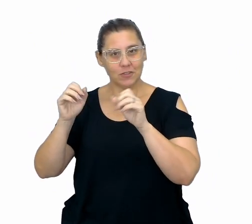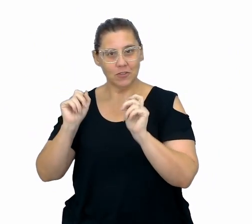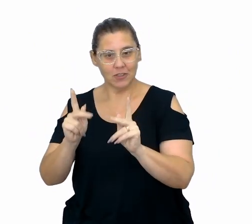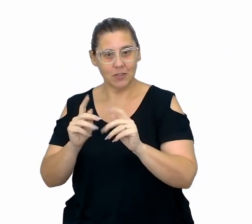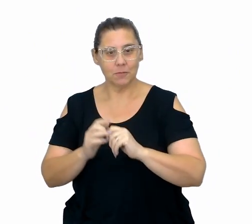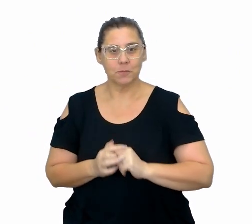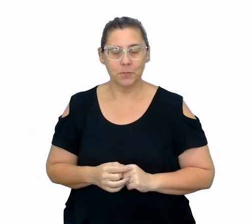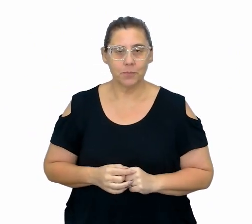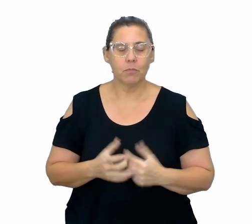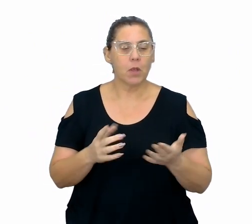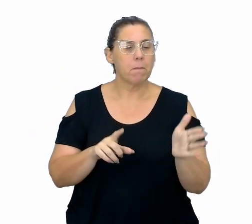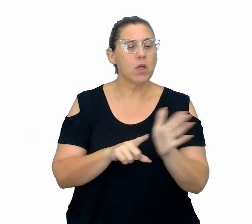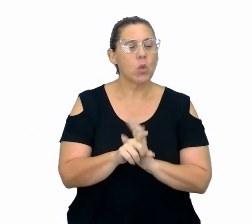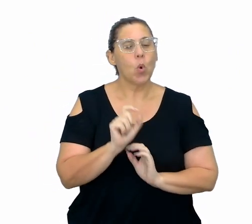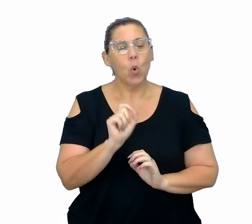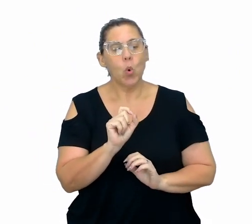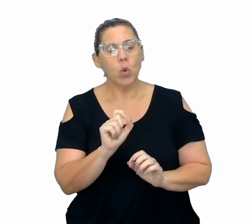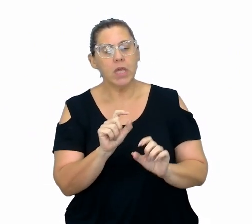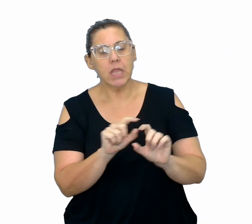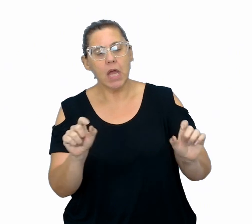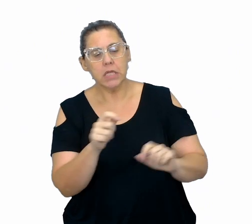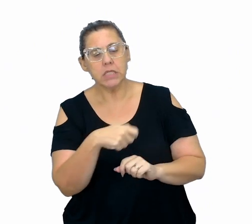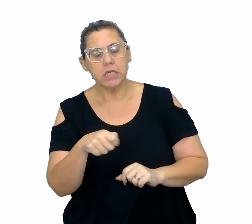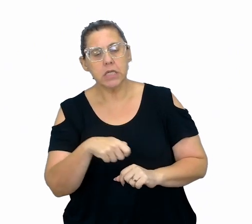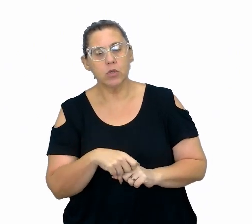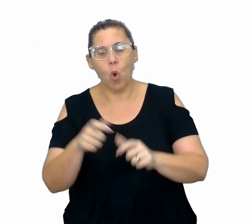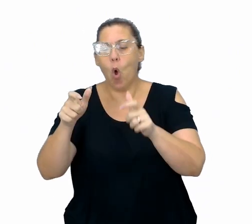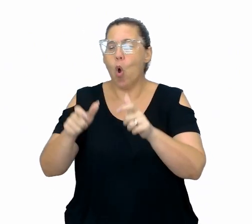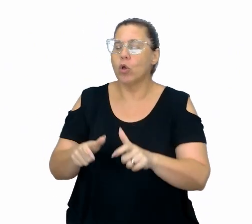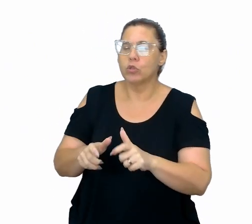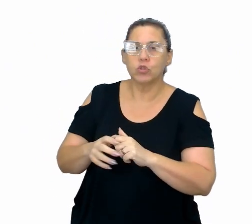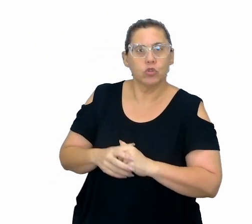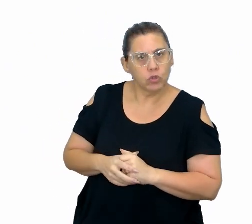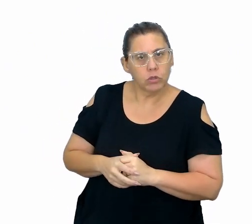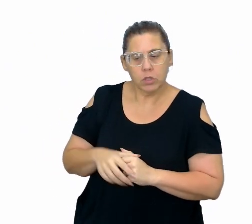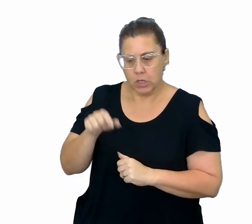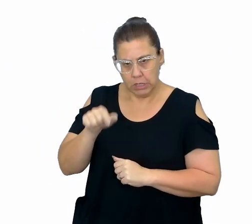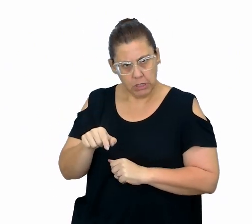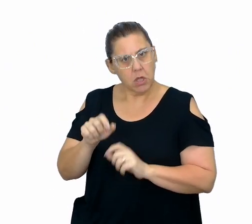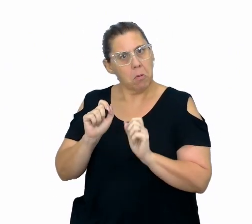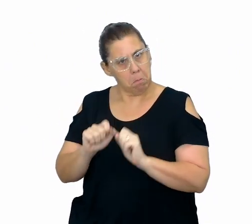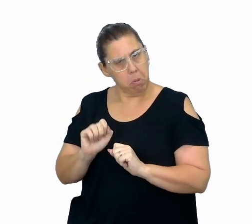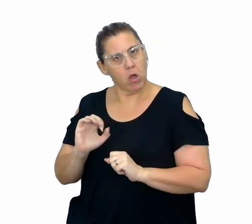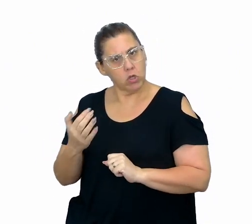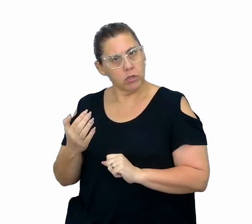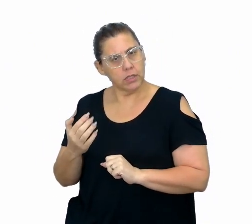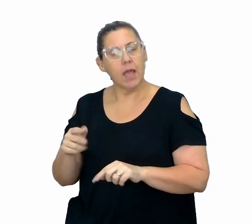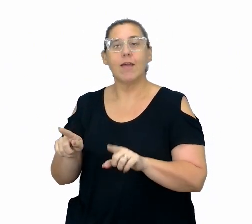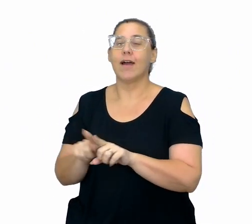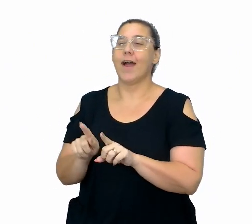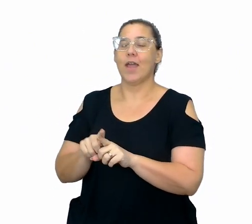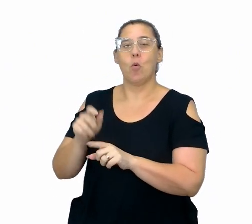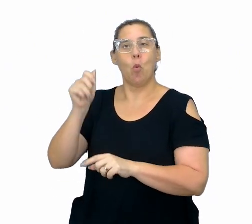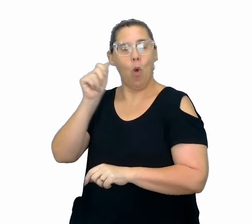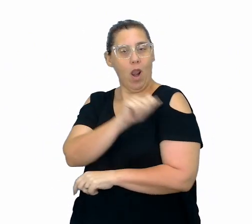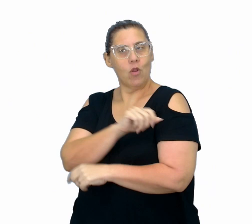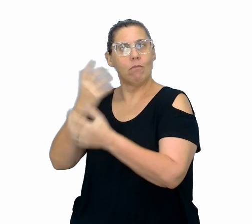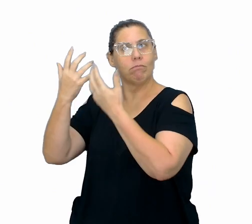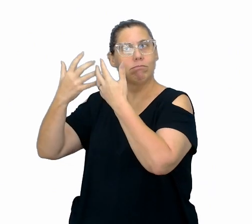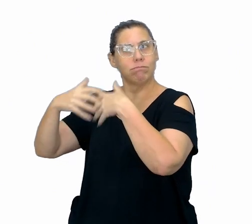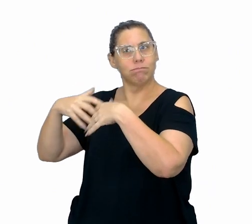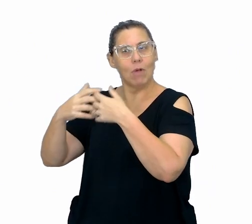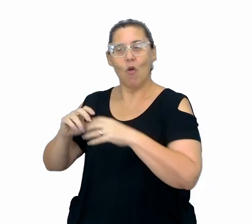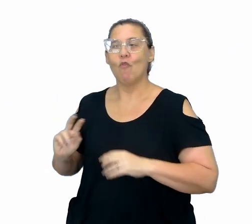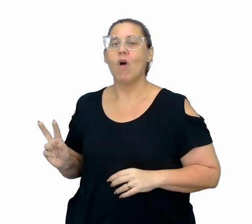a pergunta como, o que está escrito aqui? Onde está escrito? Isso permitirá que reflitam sobre as letras, os